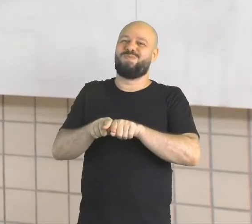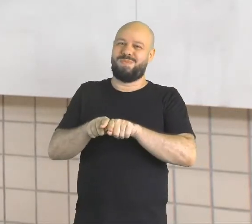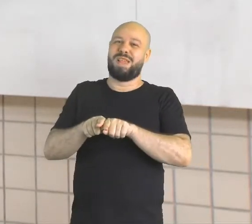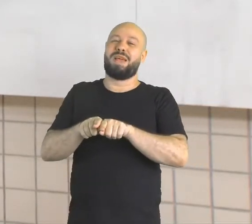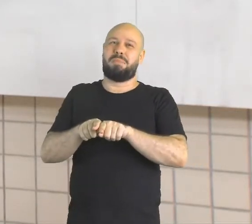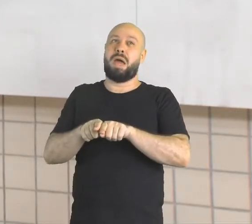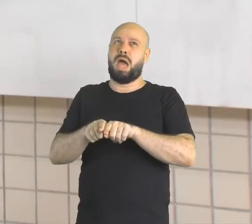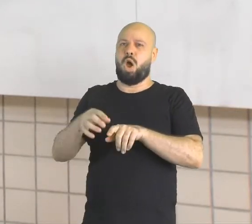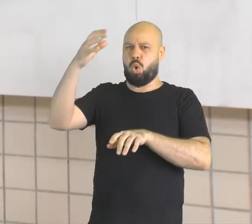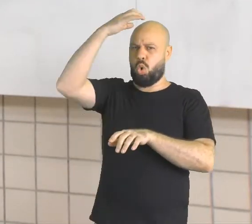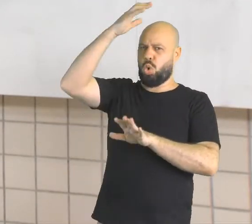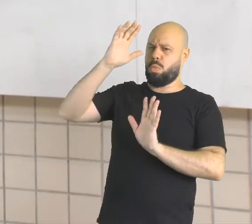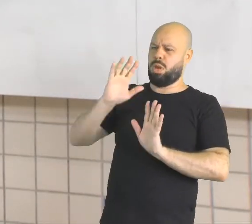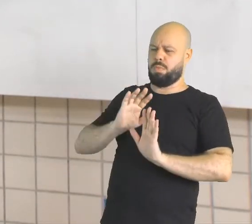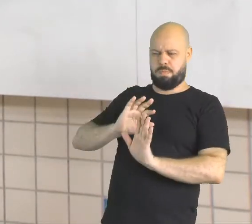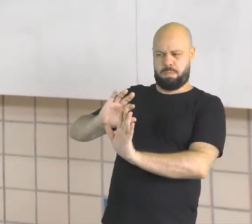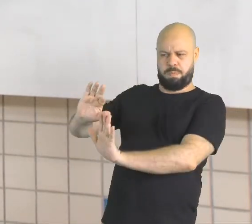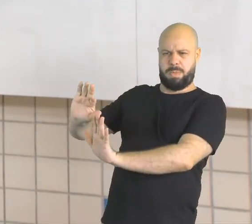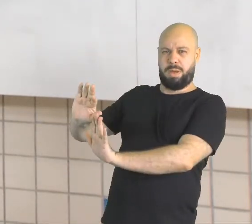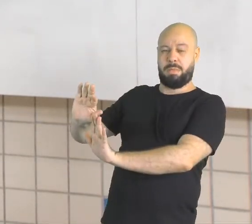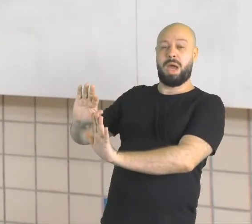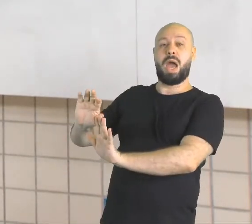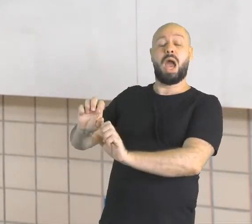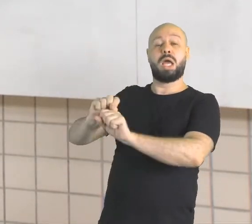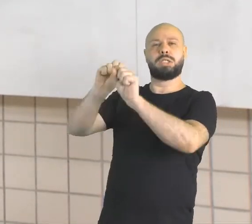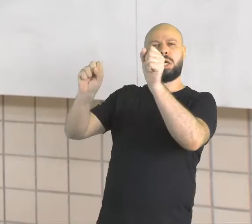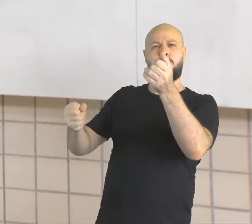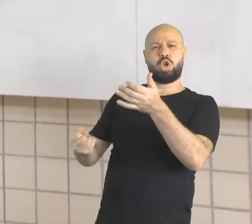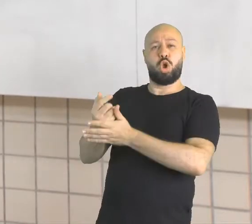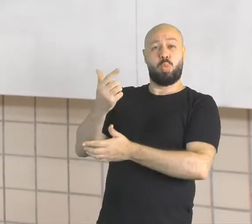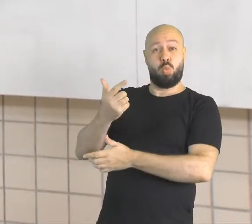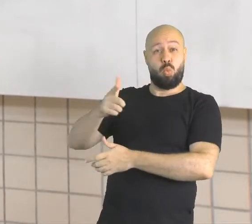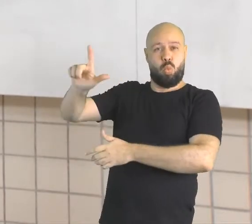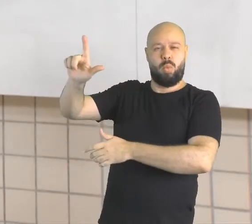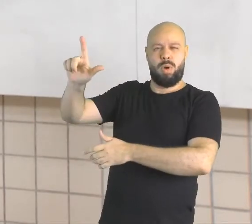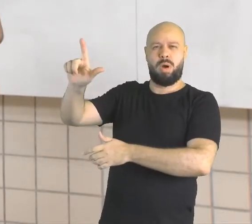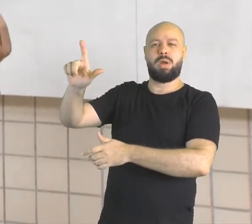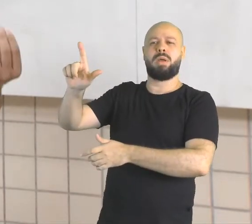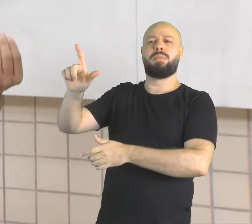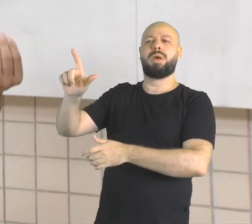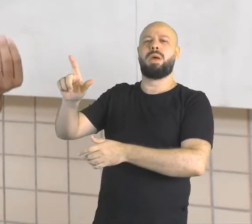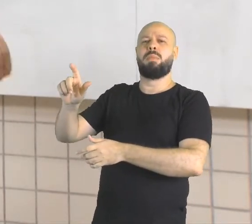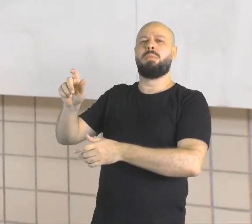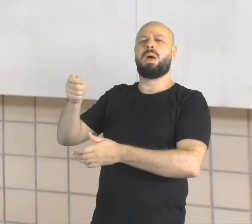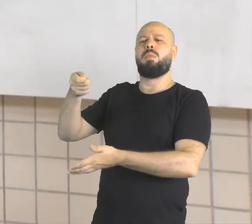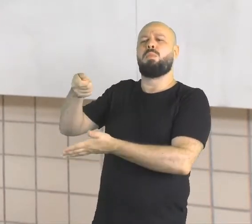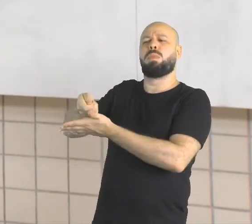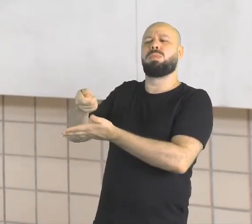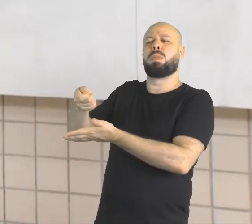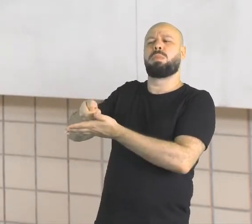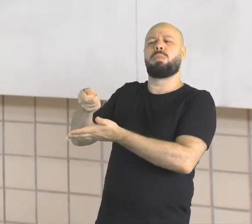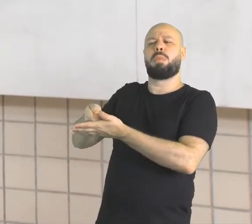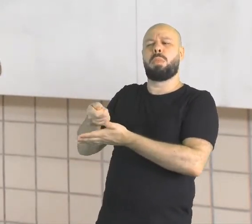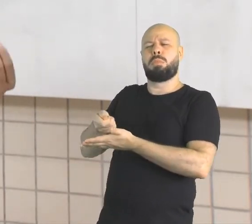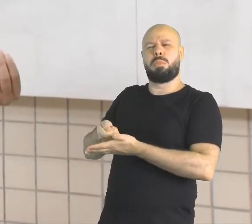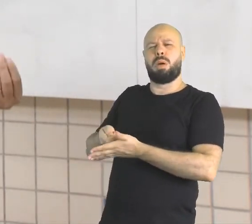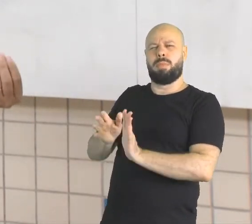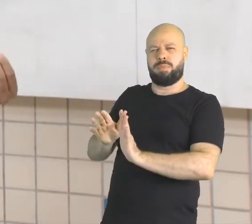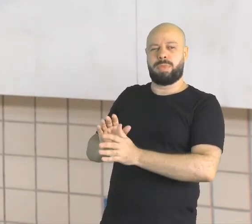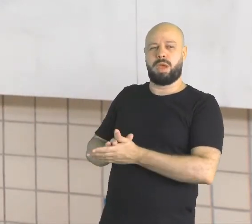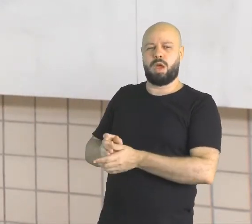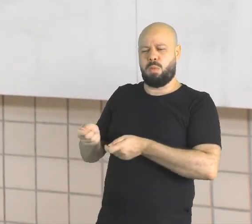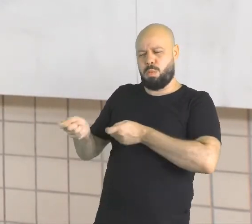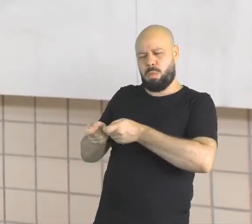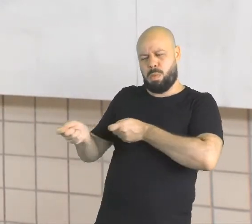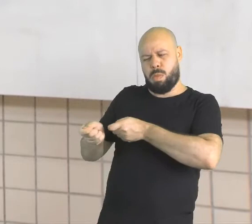coroa portuguesa criou um outro sistema para poder domesticá-los. Domesticar,